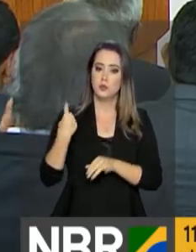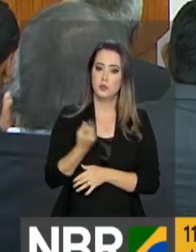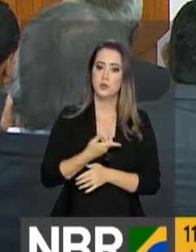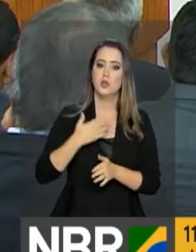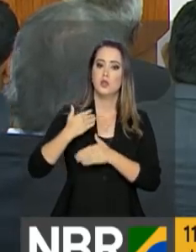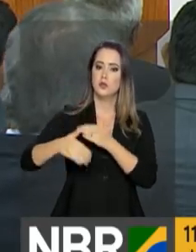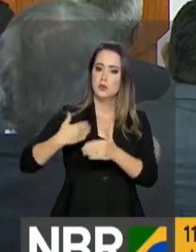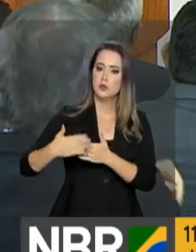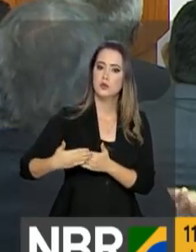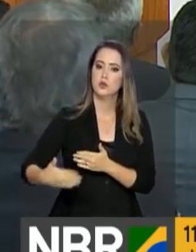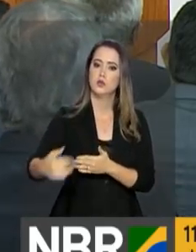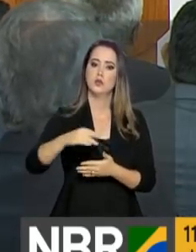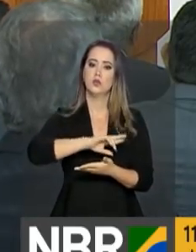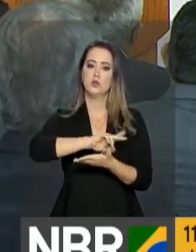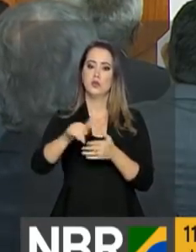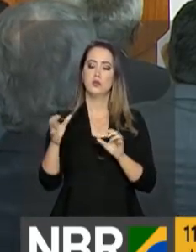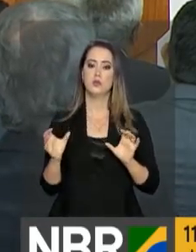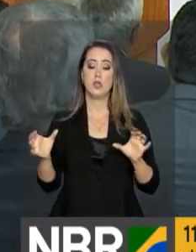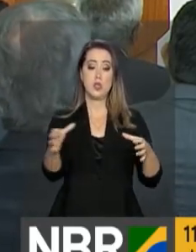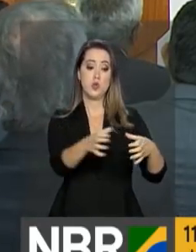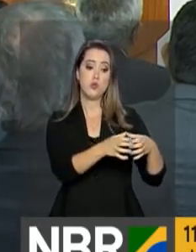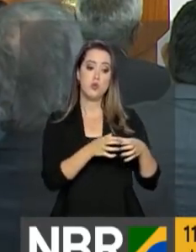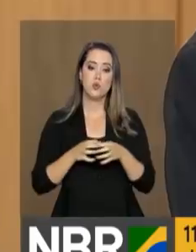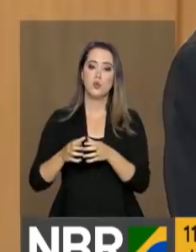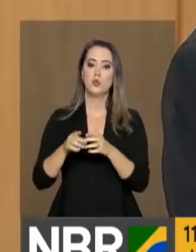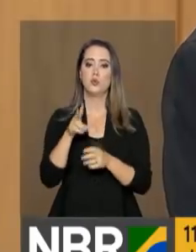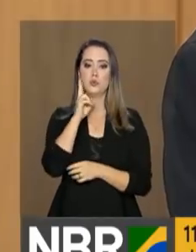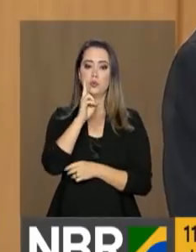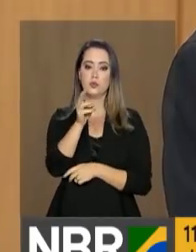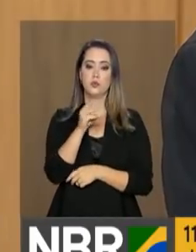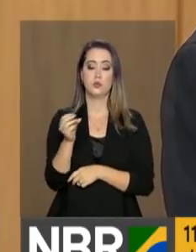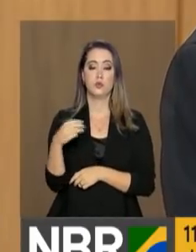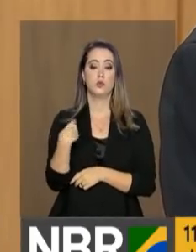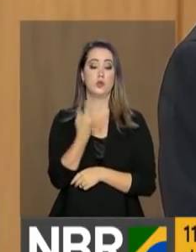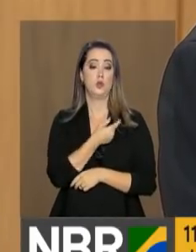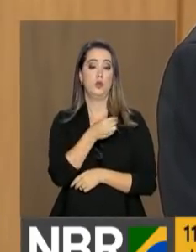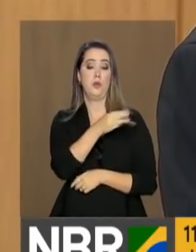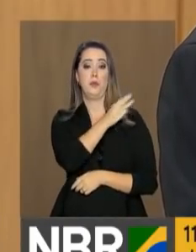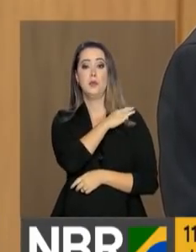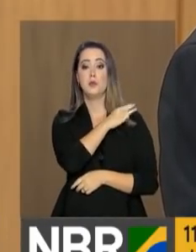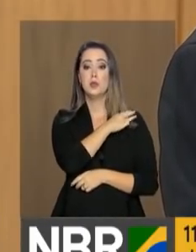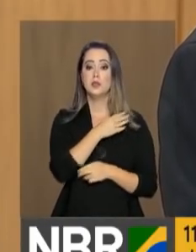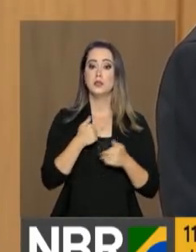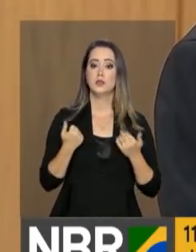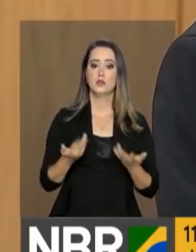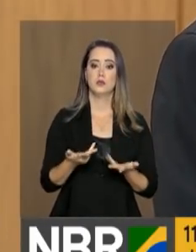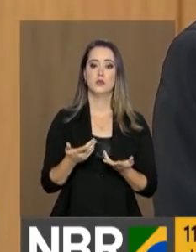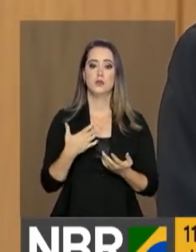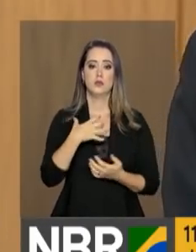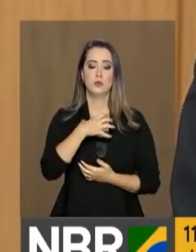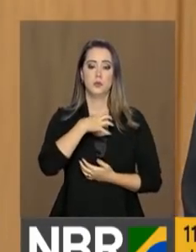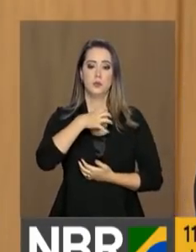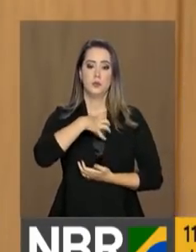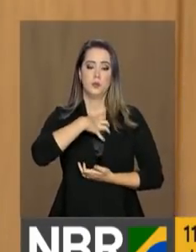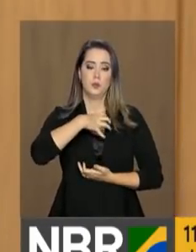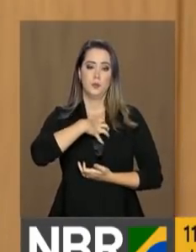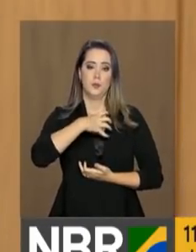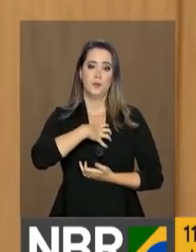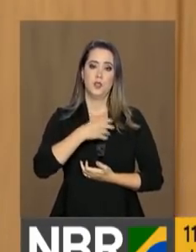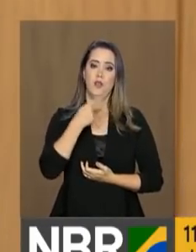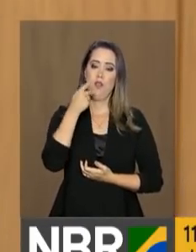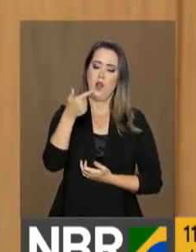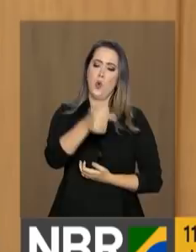landim nas várias áreas mas várias áreas veja no ensino médio o que foi feito é eu fico é pouco